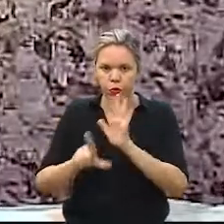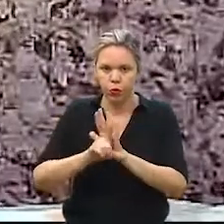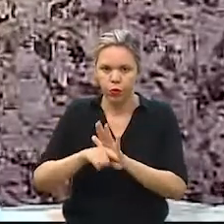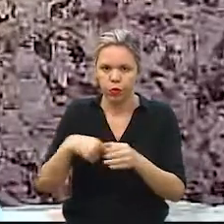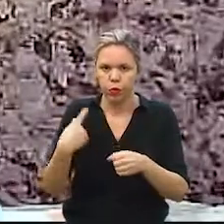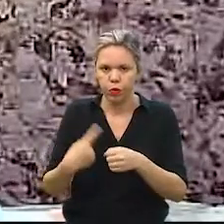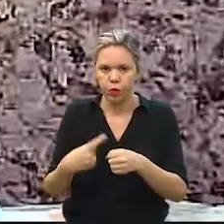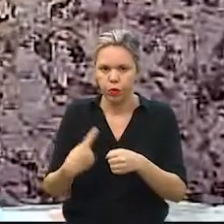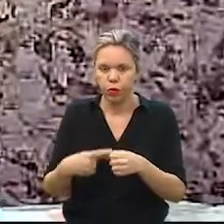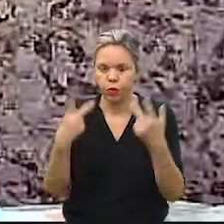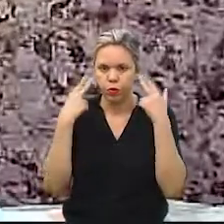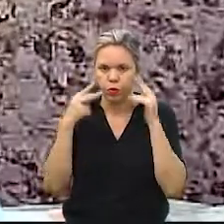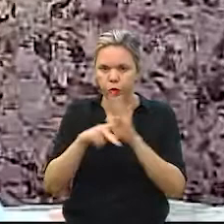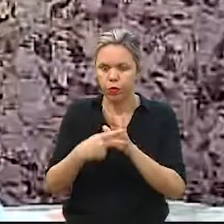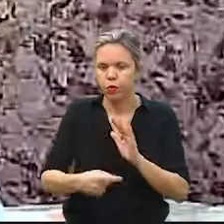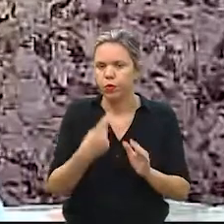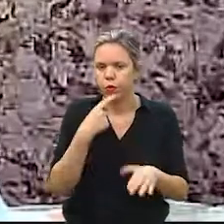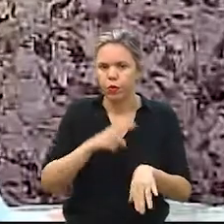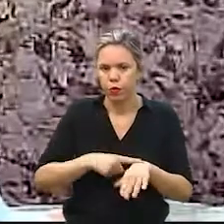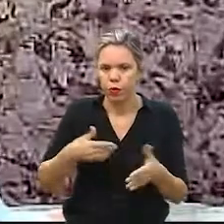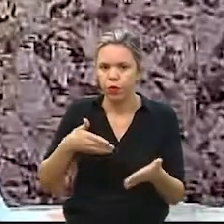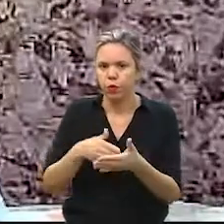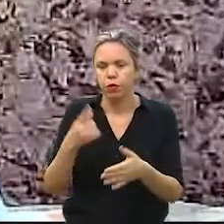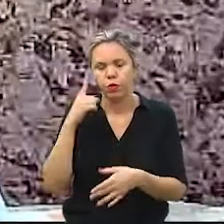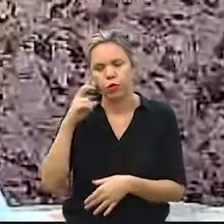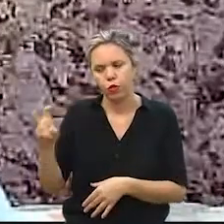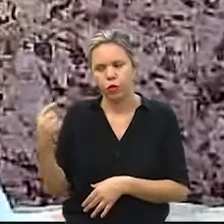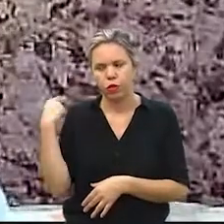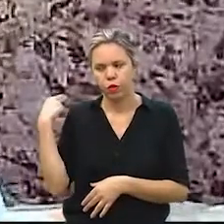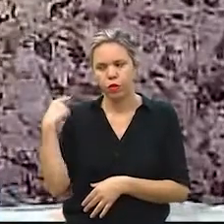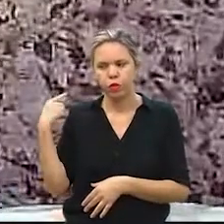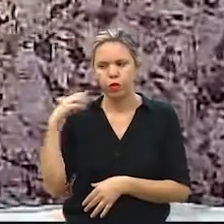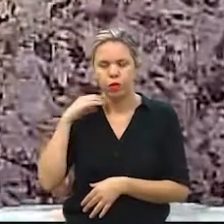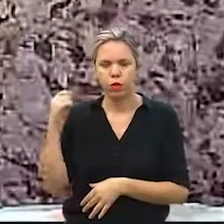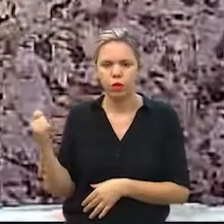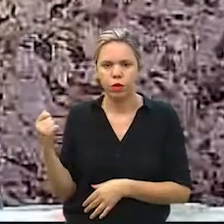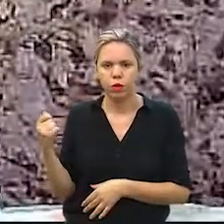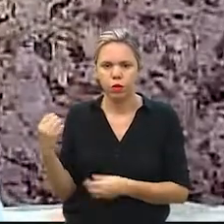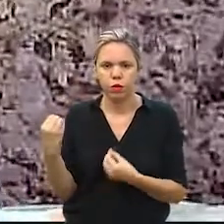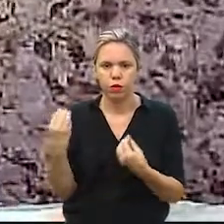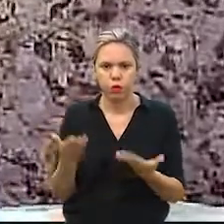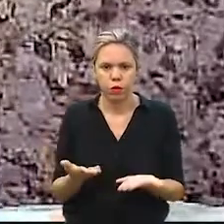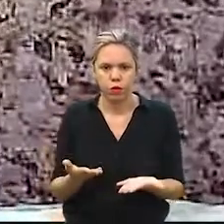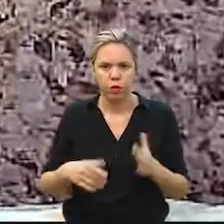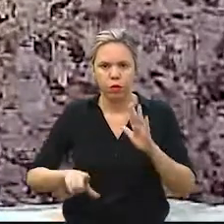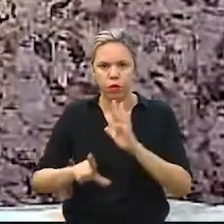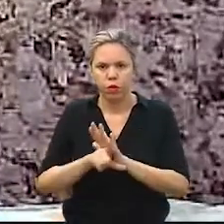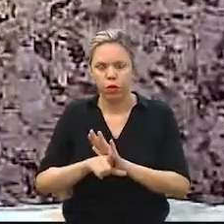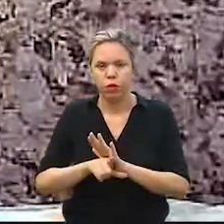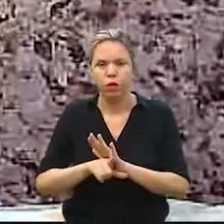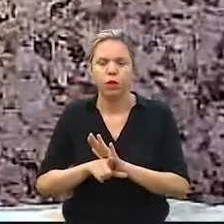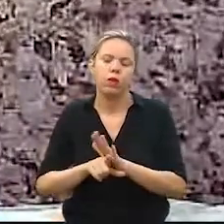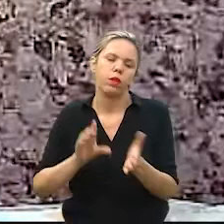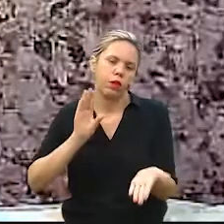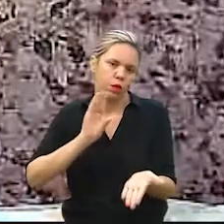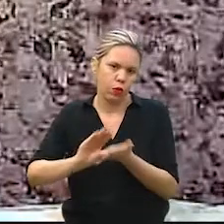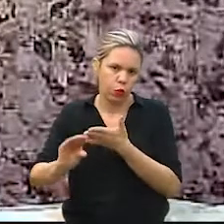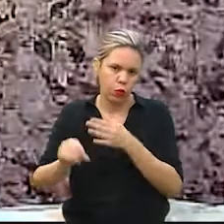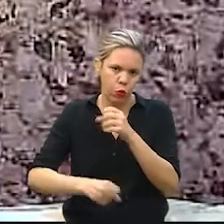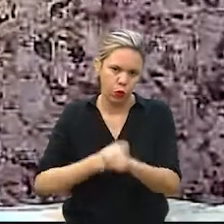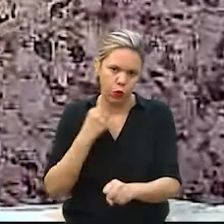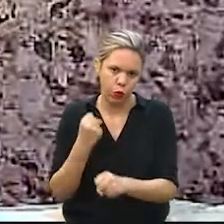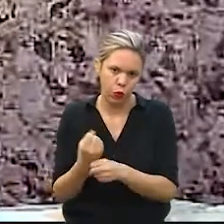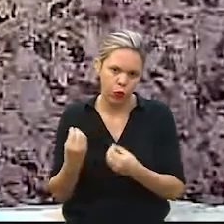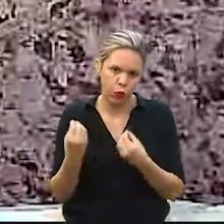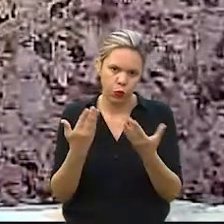Campinas. Então, nós temos o prazo, foi encaminhado dia 15 de abril, e a lei orçamentária anual